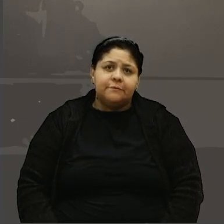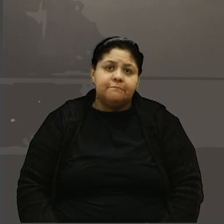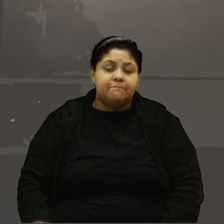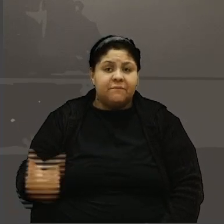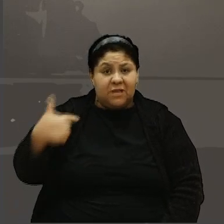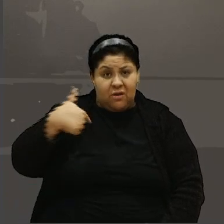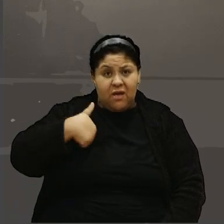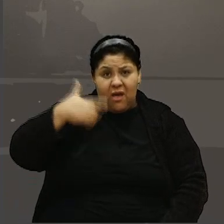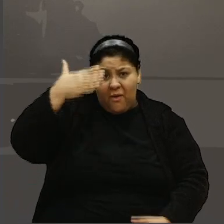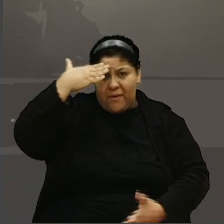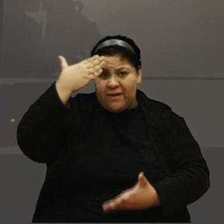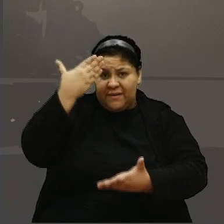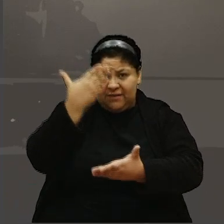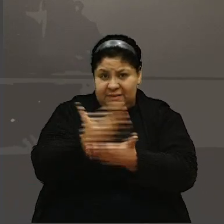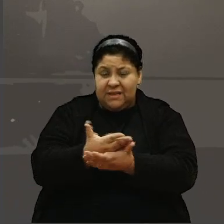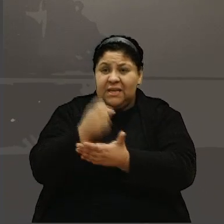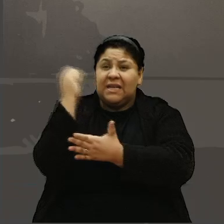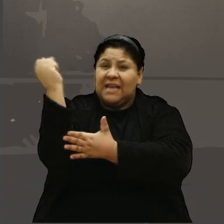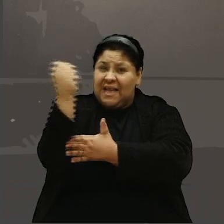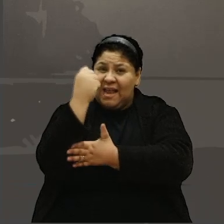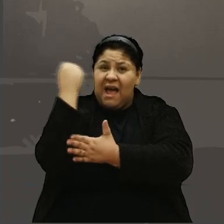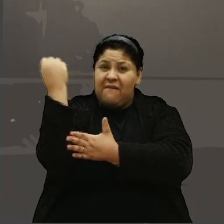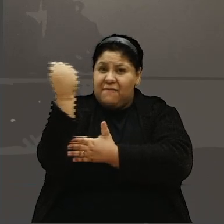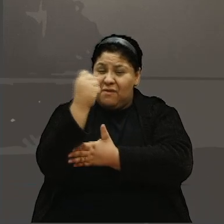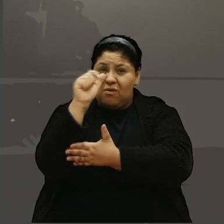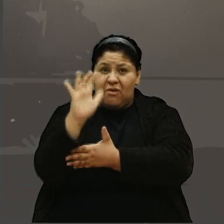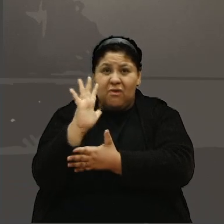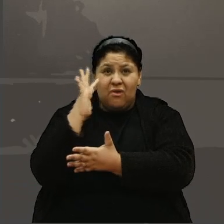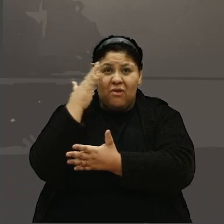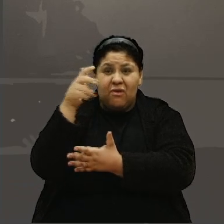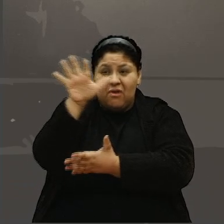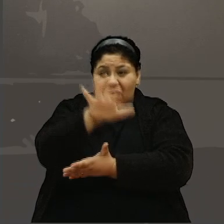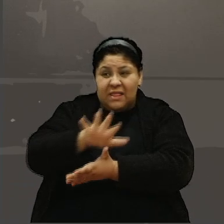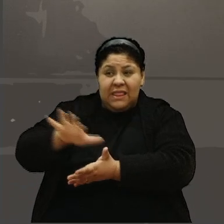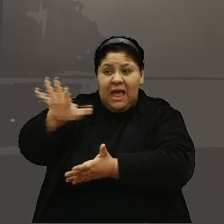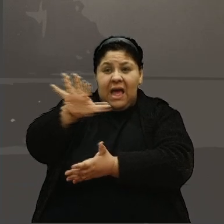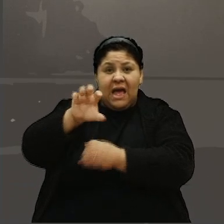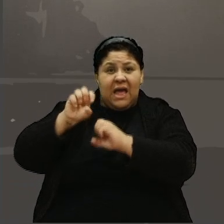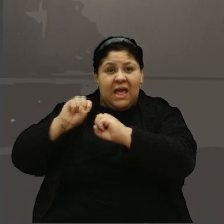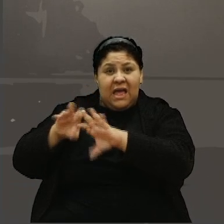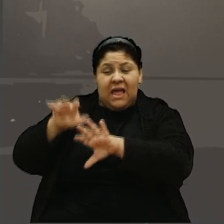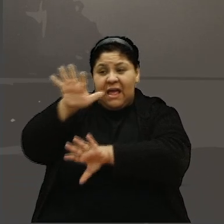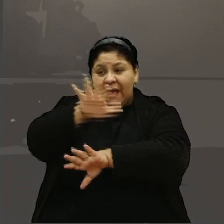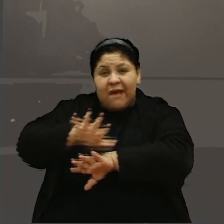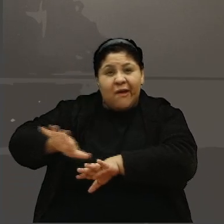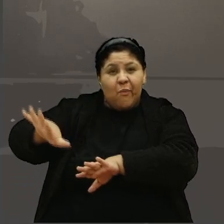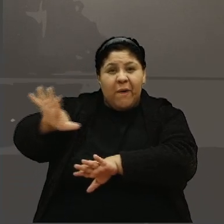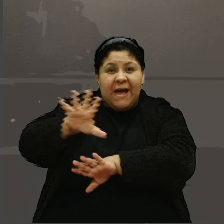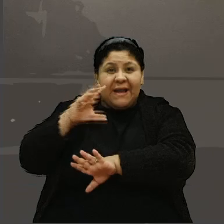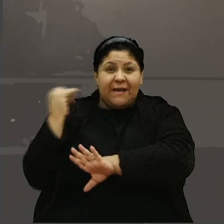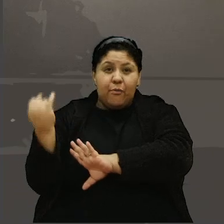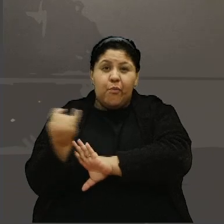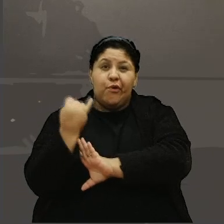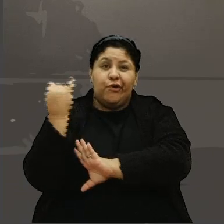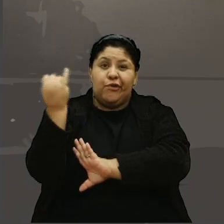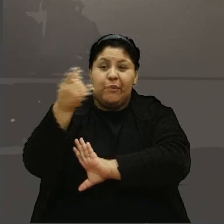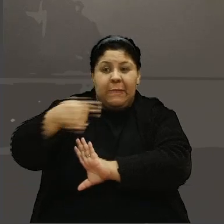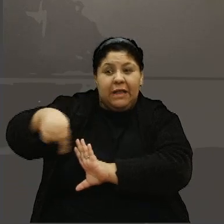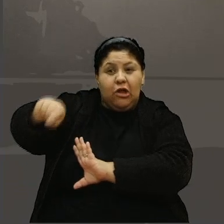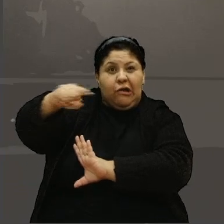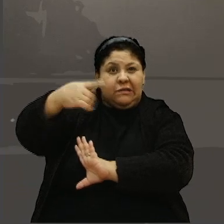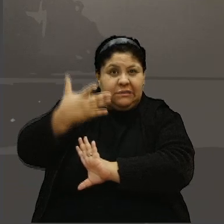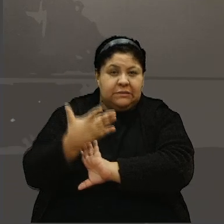Eu acredito que é grave essa situação na área da educação, uma área tão importante para nós,